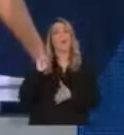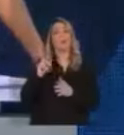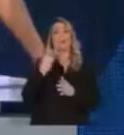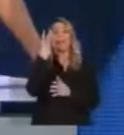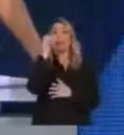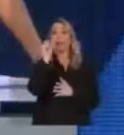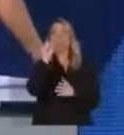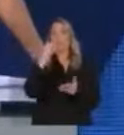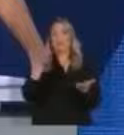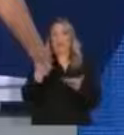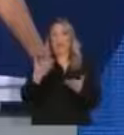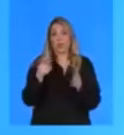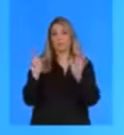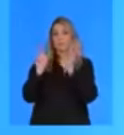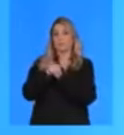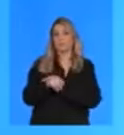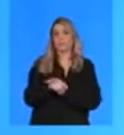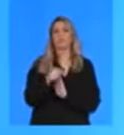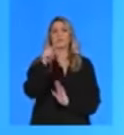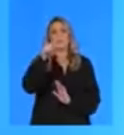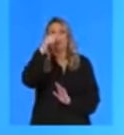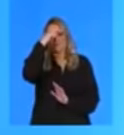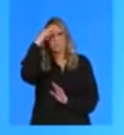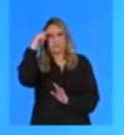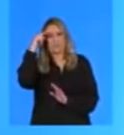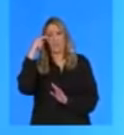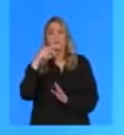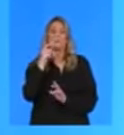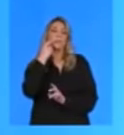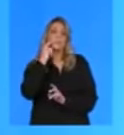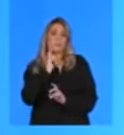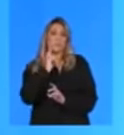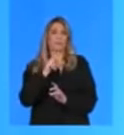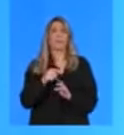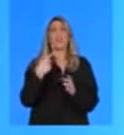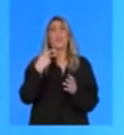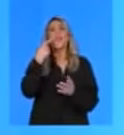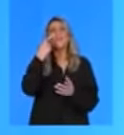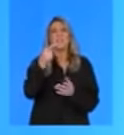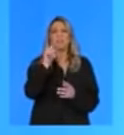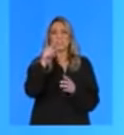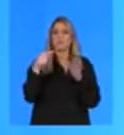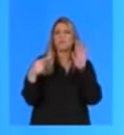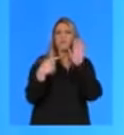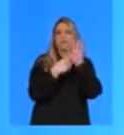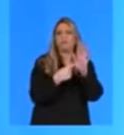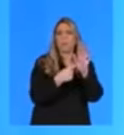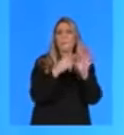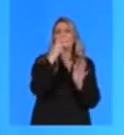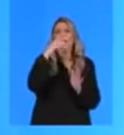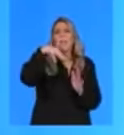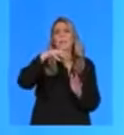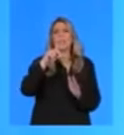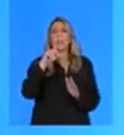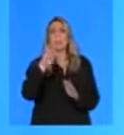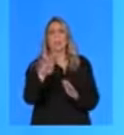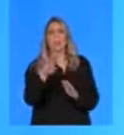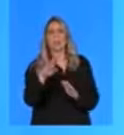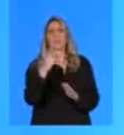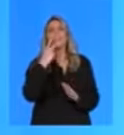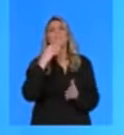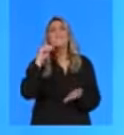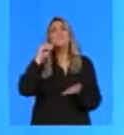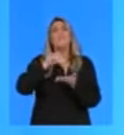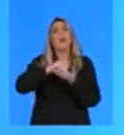30 segundos a partir de agora freixo eu vi uma denúncia muito interessante que você fez sobre o plano de governo do PMDB que ele havia